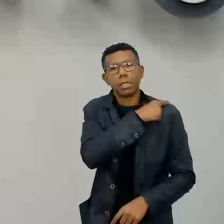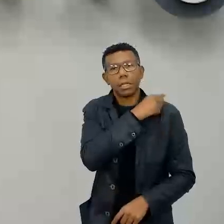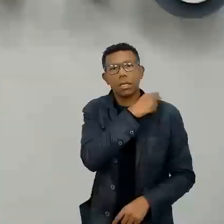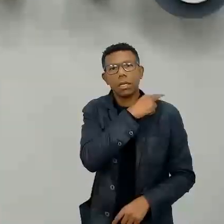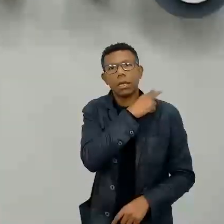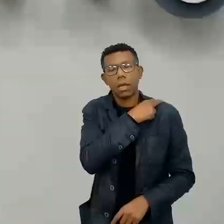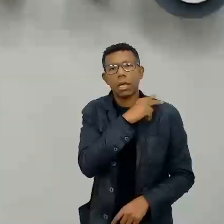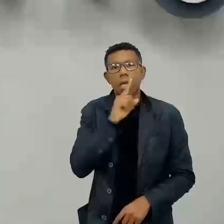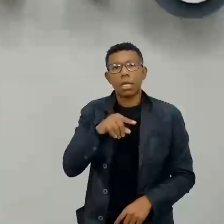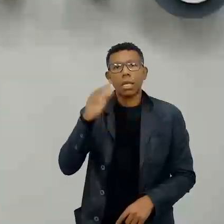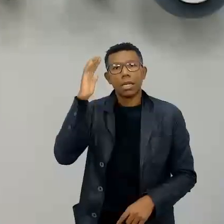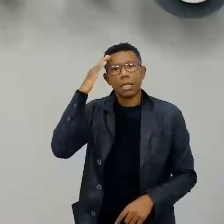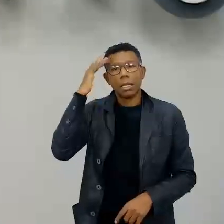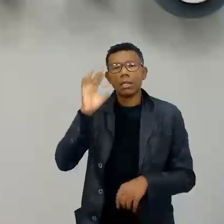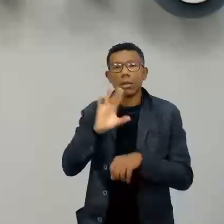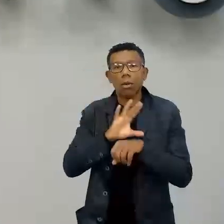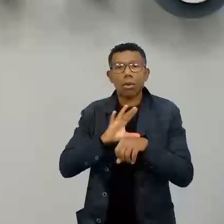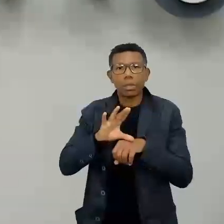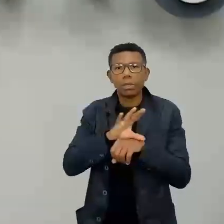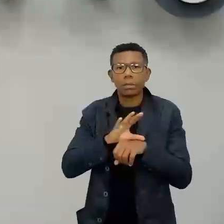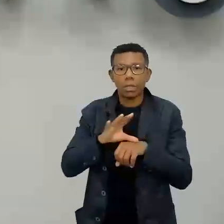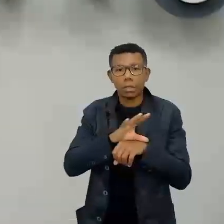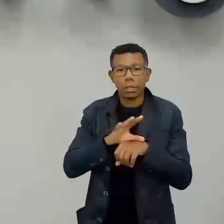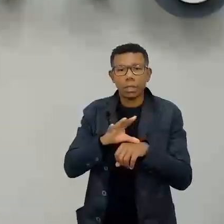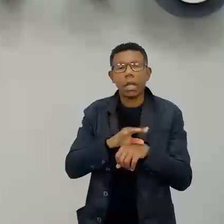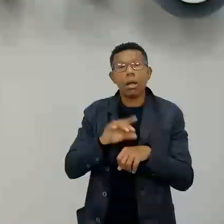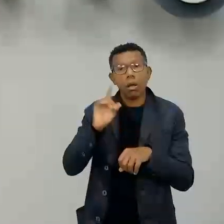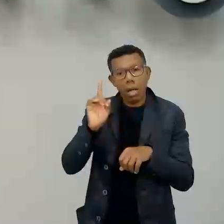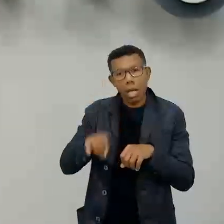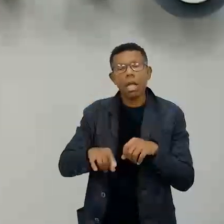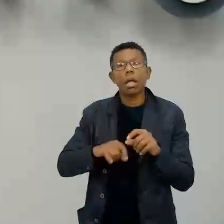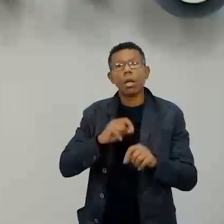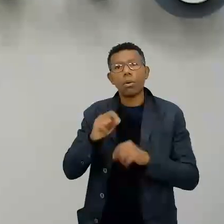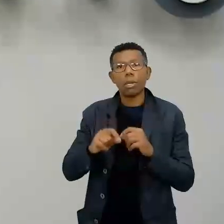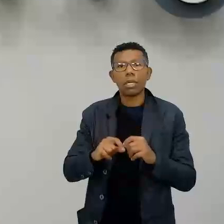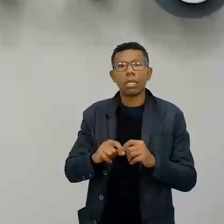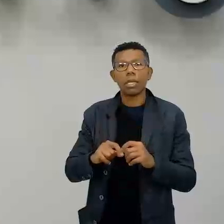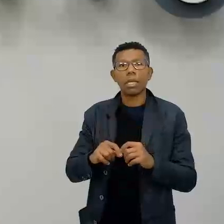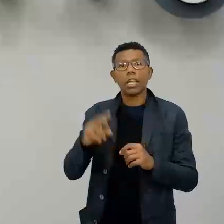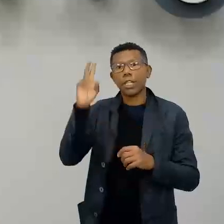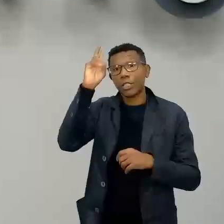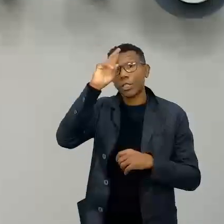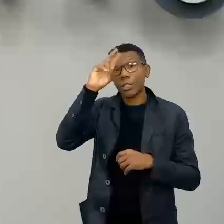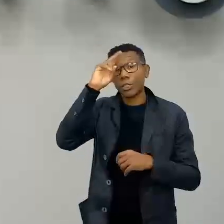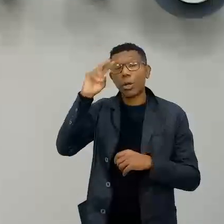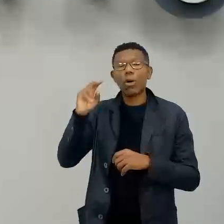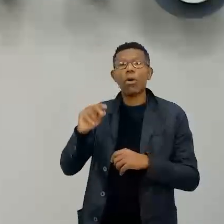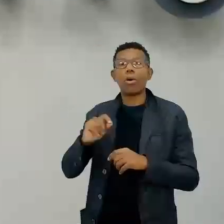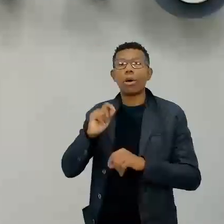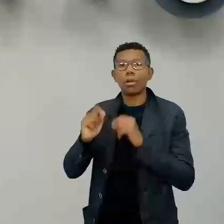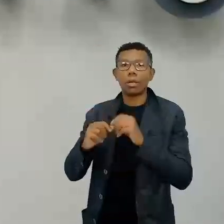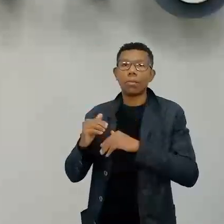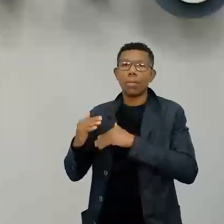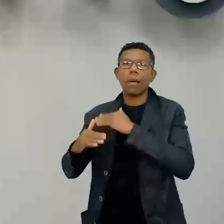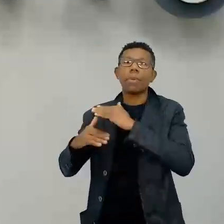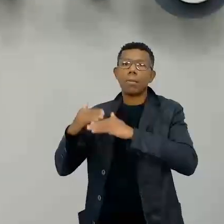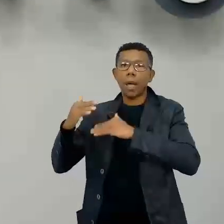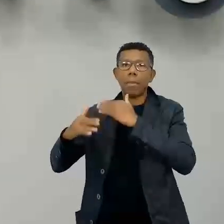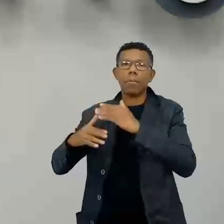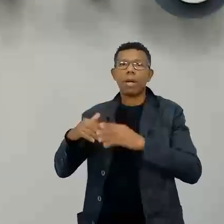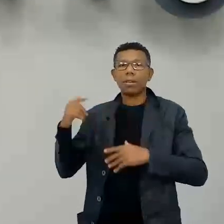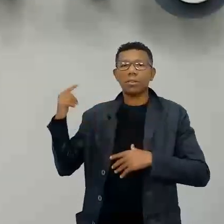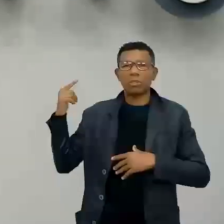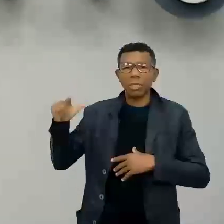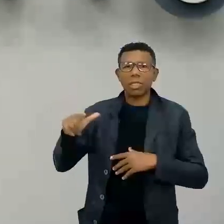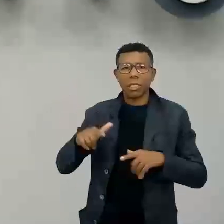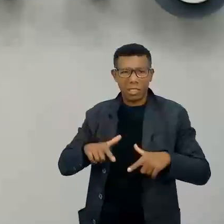que a sua constituição de sujeito não é dada ao nascer, mas ela é uma construção histórica por meio de muitas conquistas